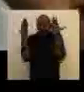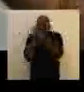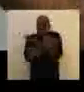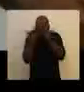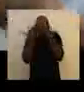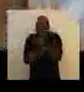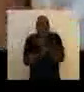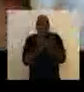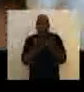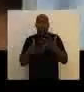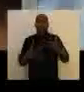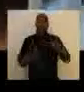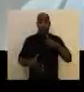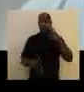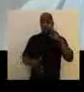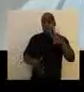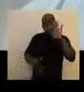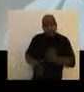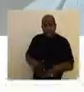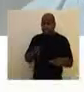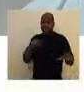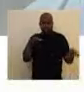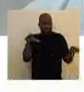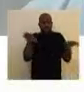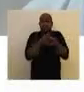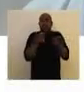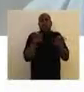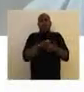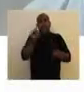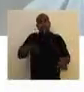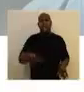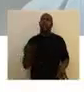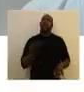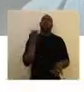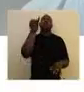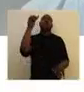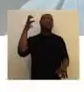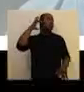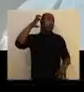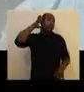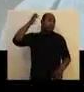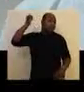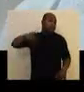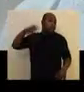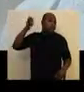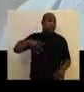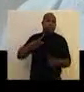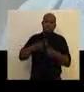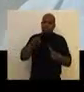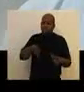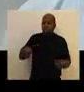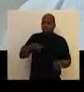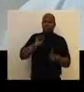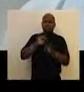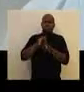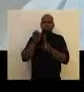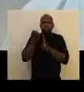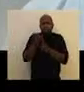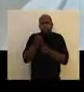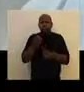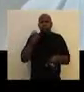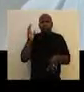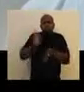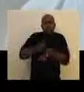ambiente onde a maioria das pessoas enxergam. Então, essa importância da audiodescrição, você tornar a sociedade um pouco